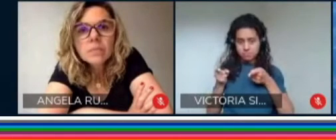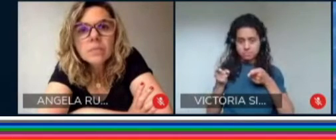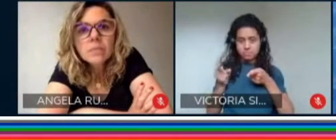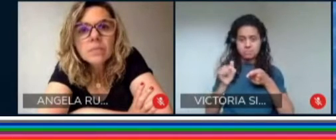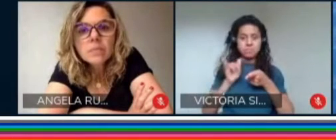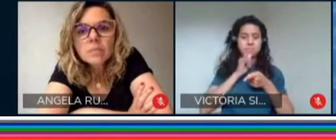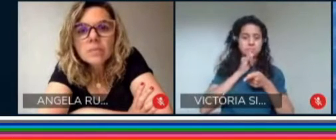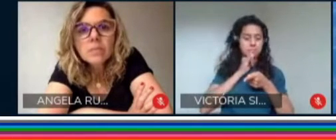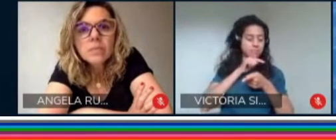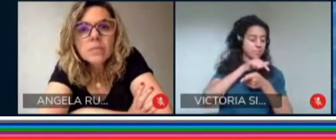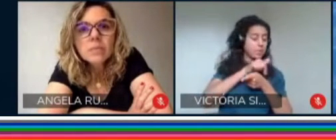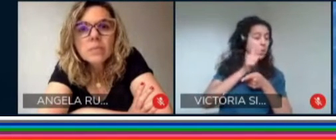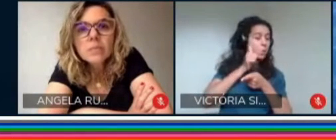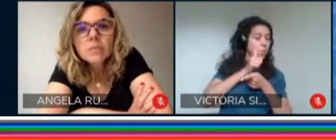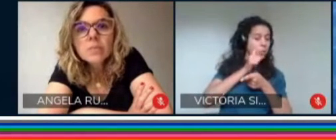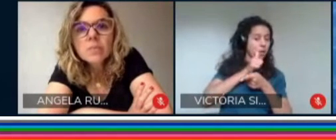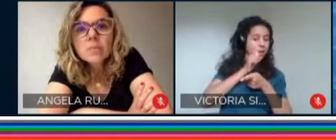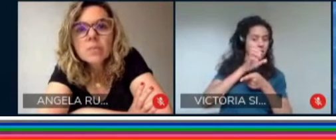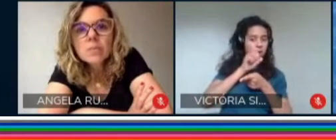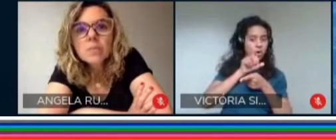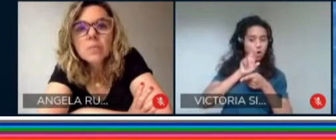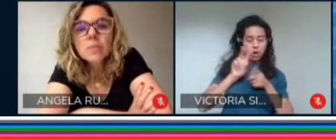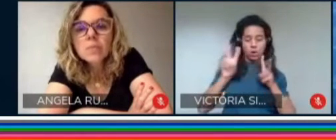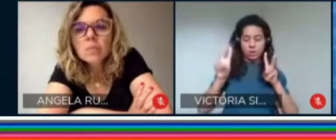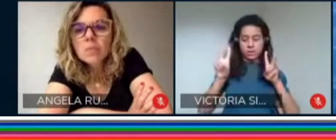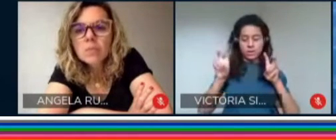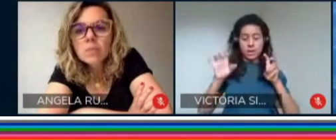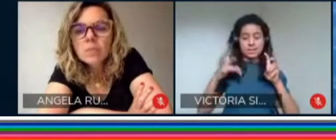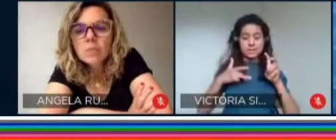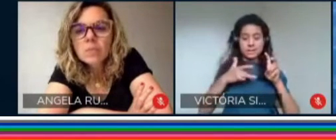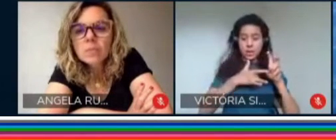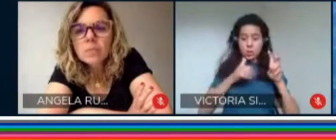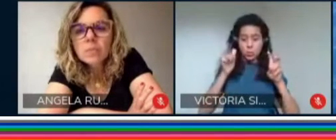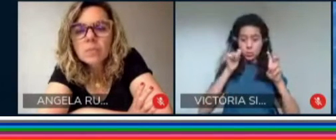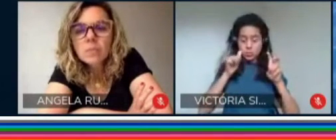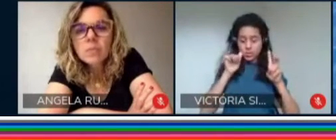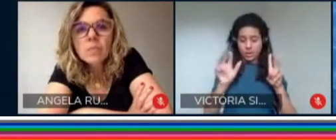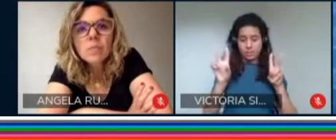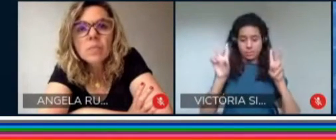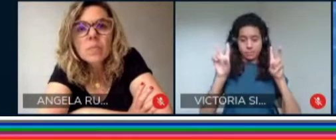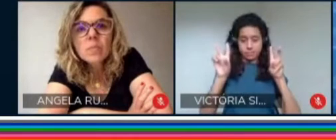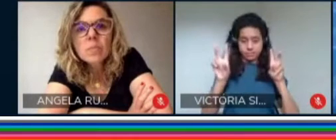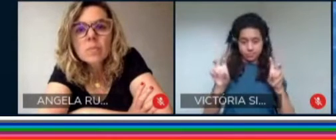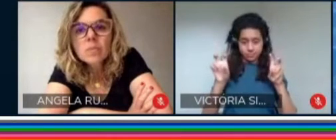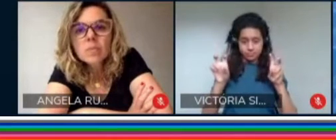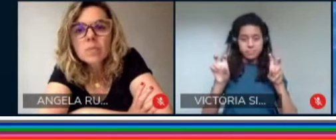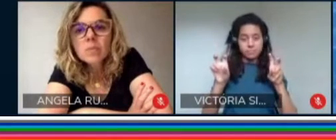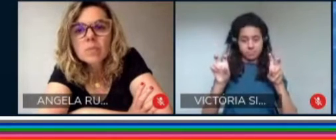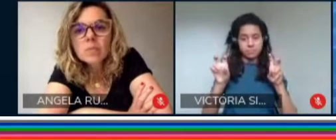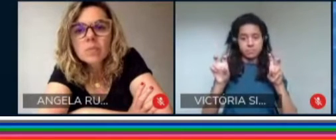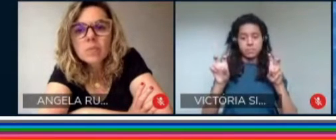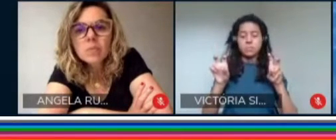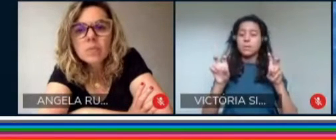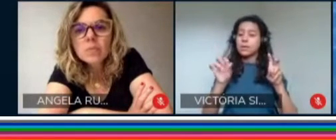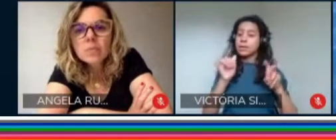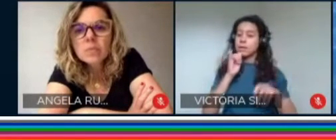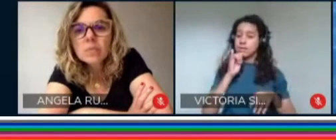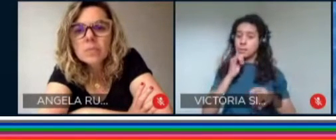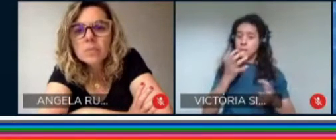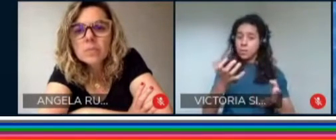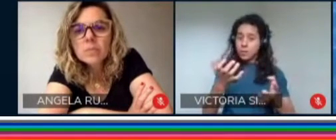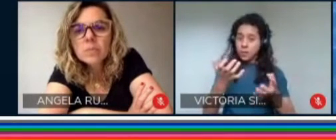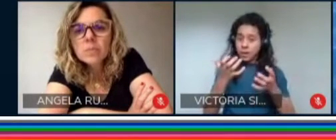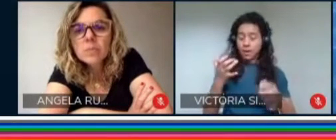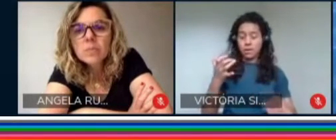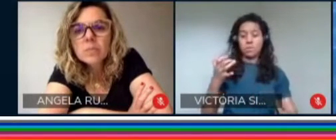mulheres, or, saúde da mulher, entre aspas, porque é uma expressão. Eu quis determinar que não quero mulher, eu quero saúde